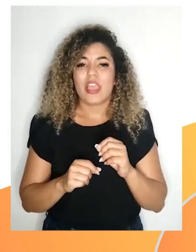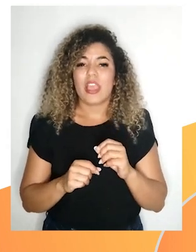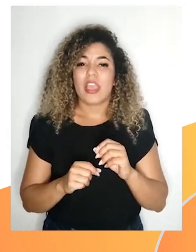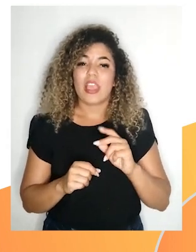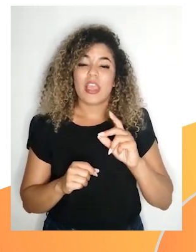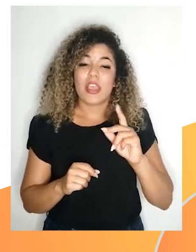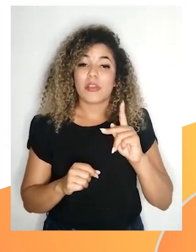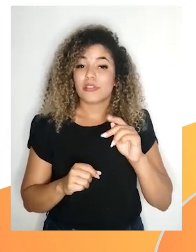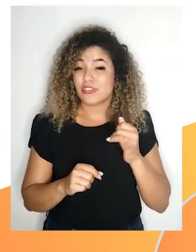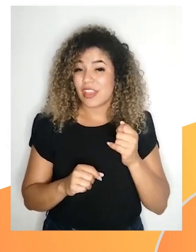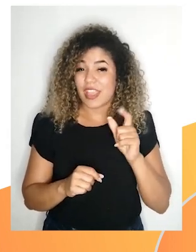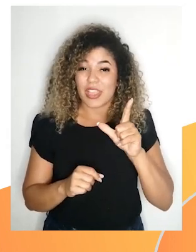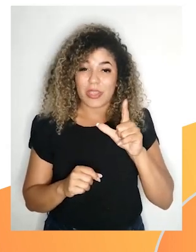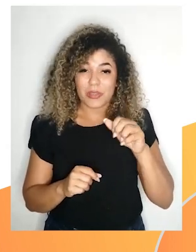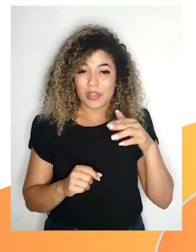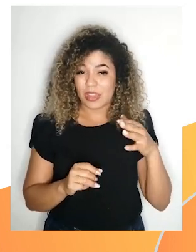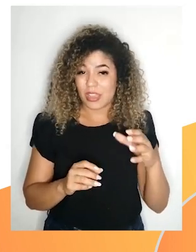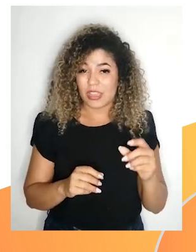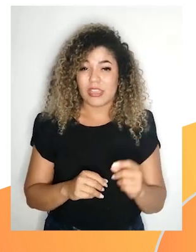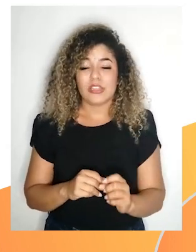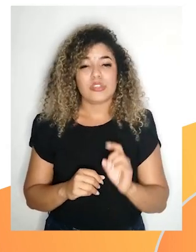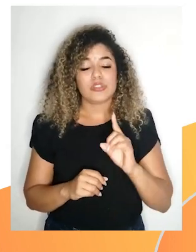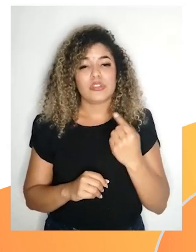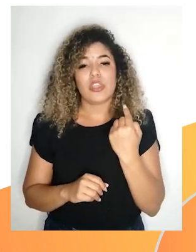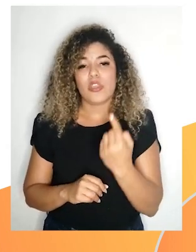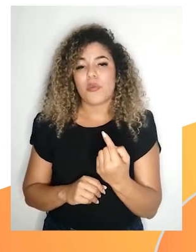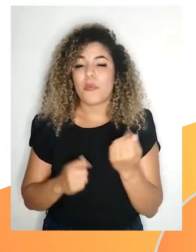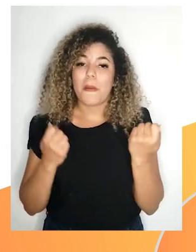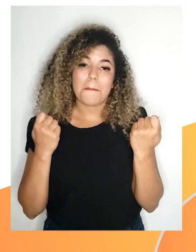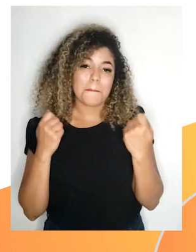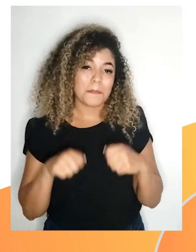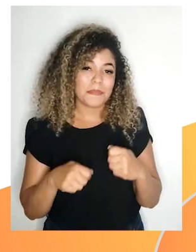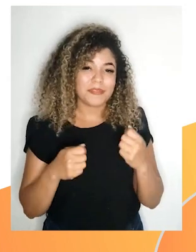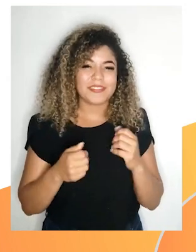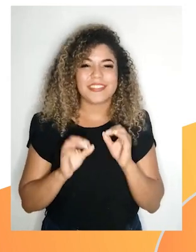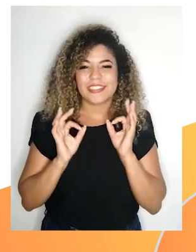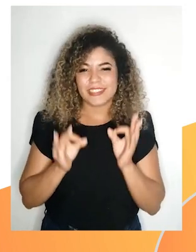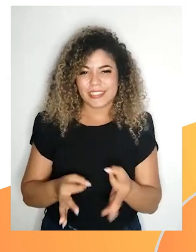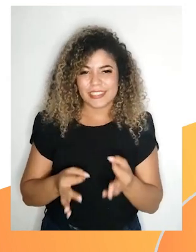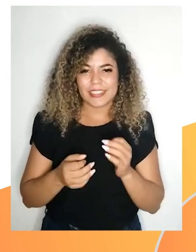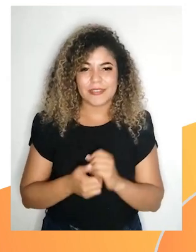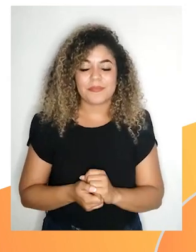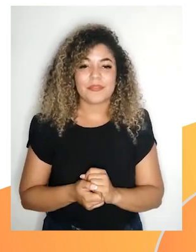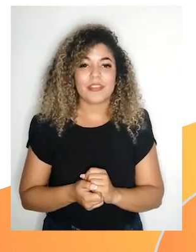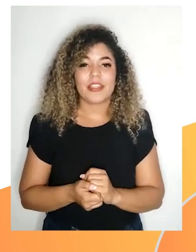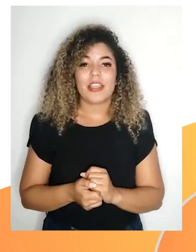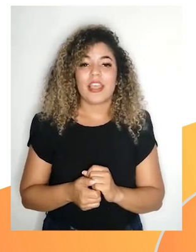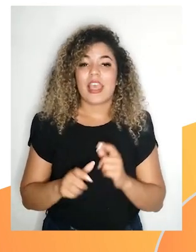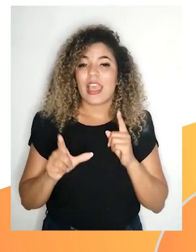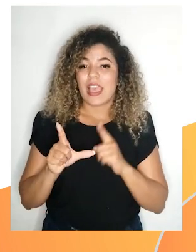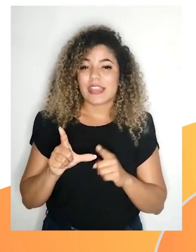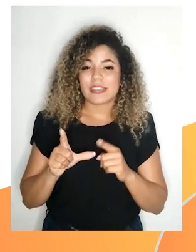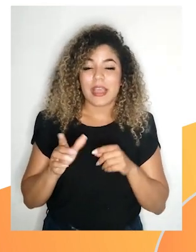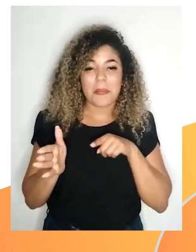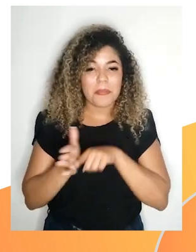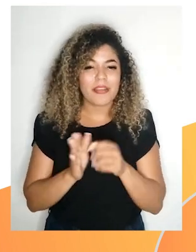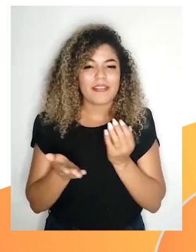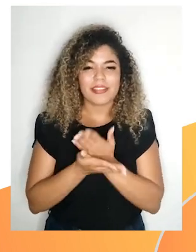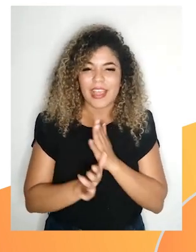o lenço, que eles têm uma única possibilidade, certinho? Essa questão, ela termina